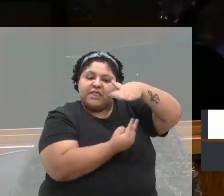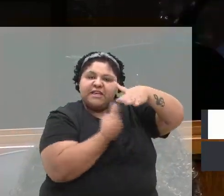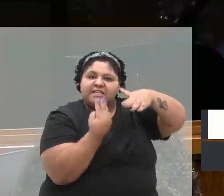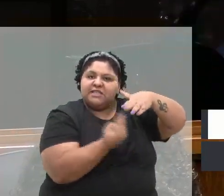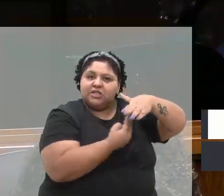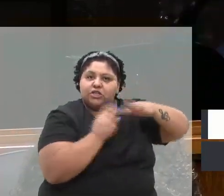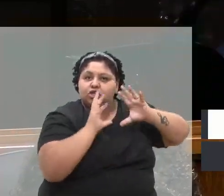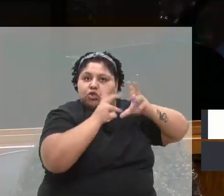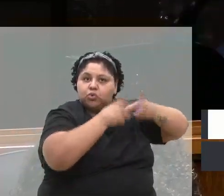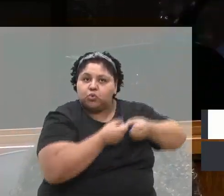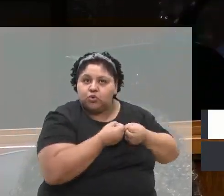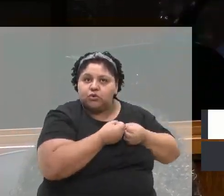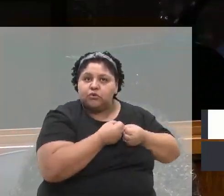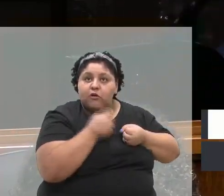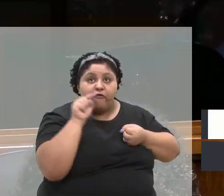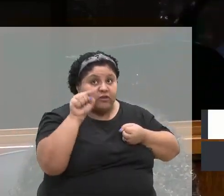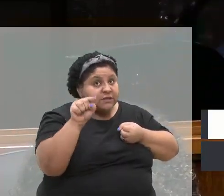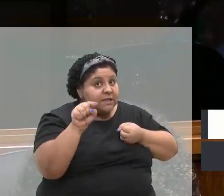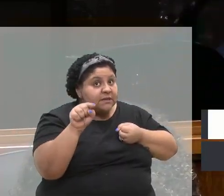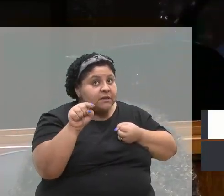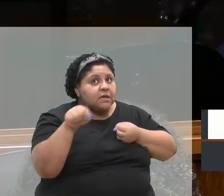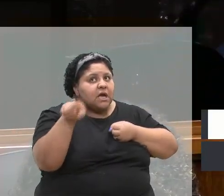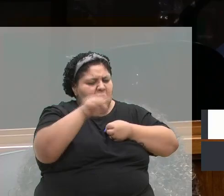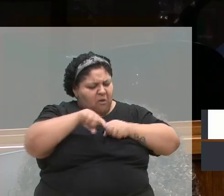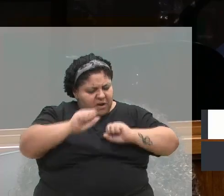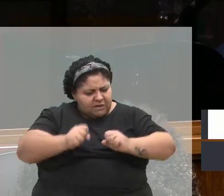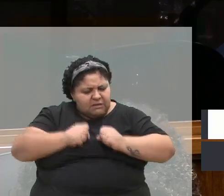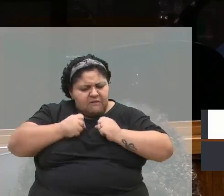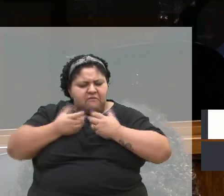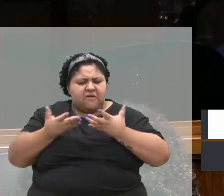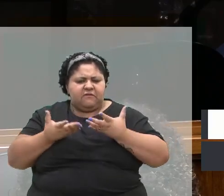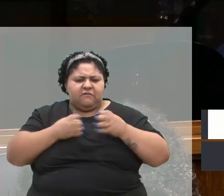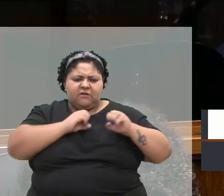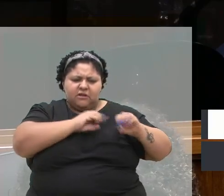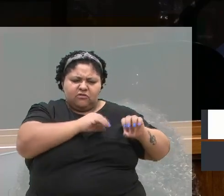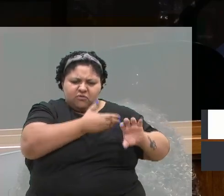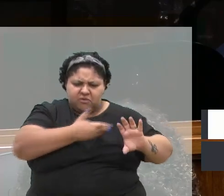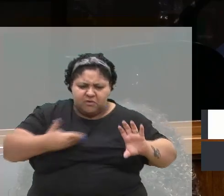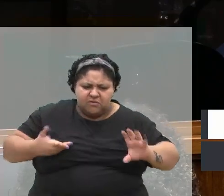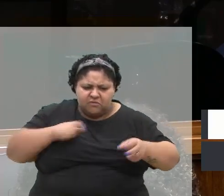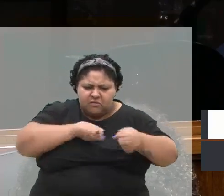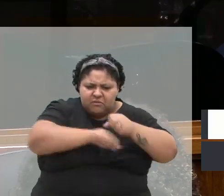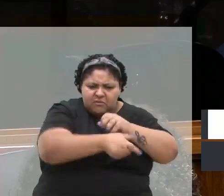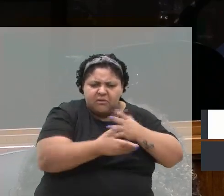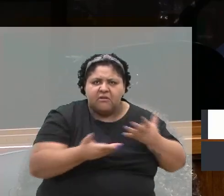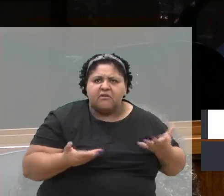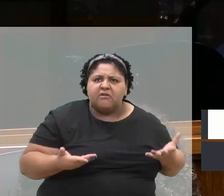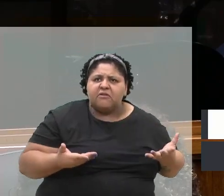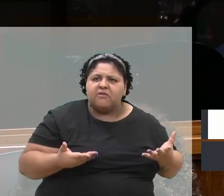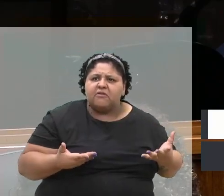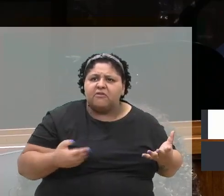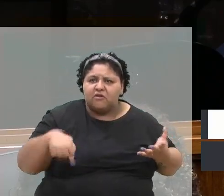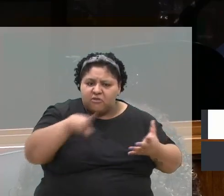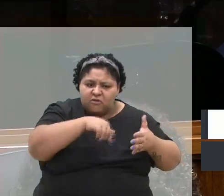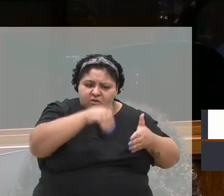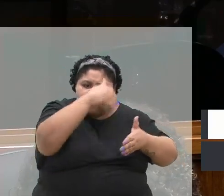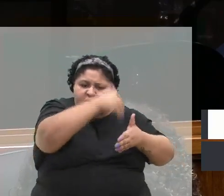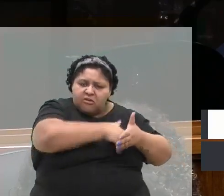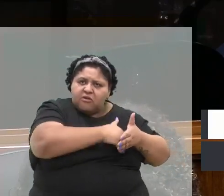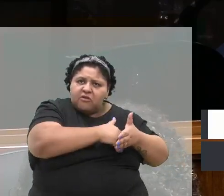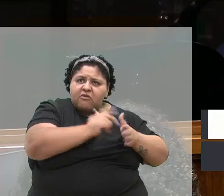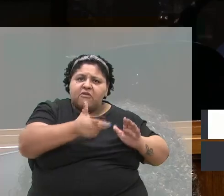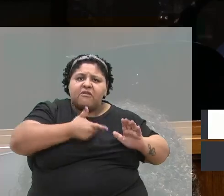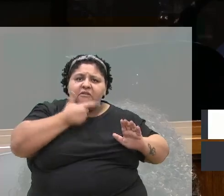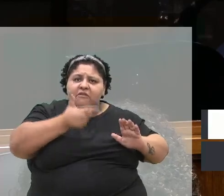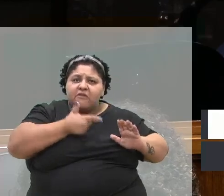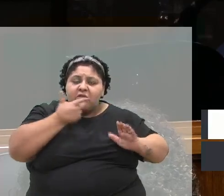absolutamente tudo. São vocês. E aí vem me defender educação pública, investimento. O nosso voto aqui, a minha